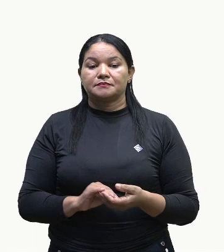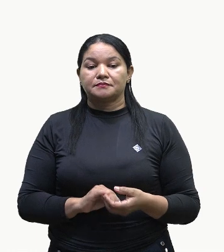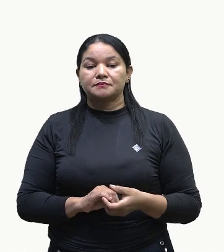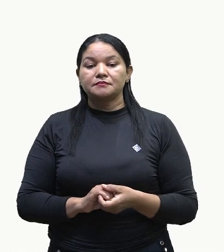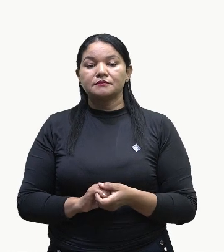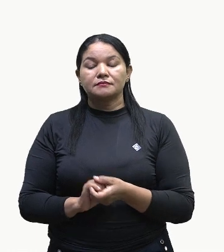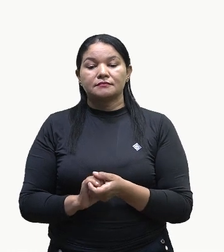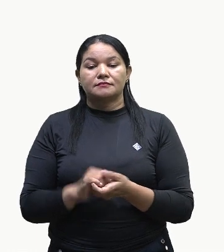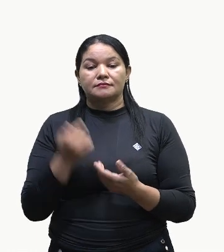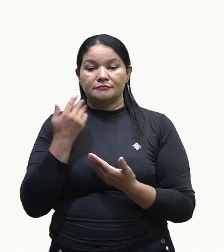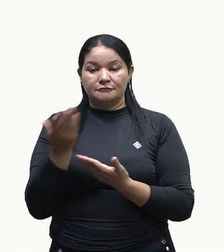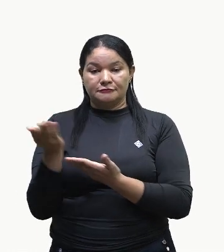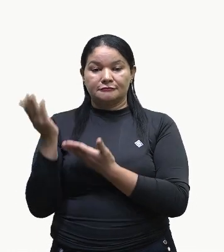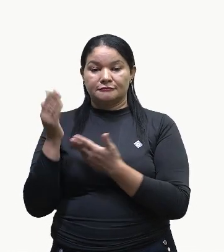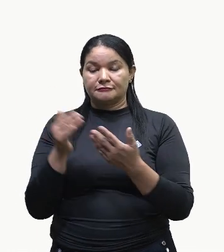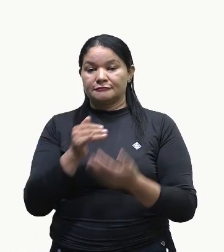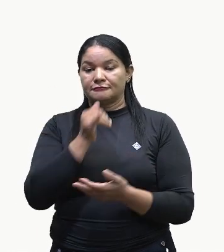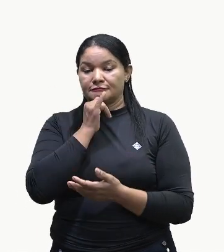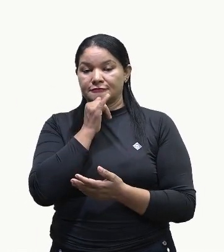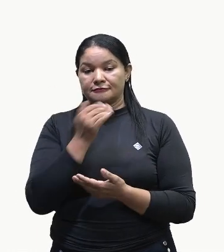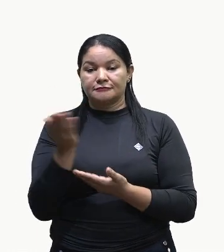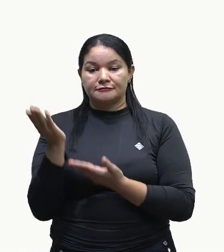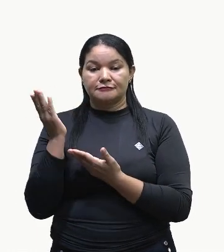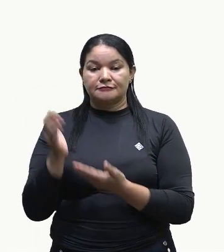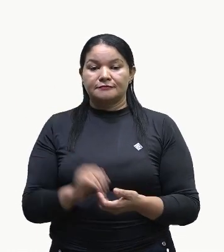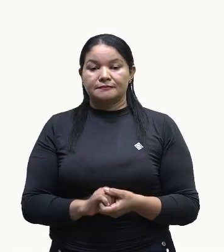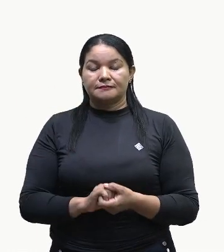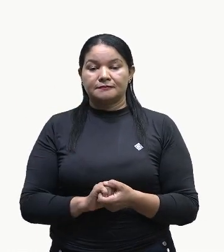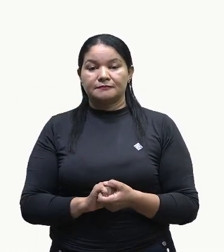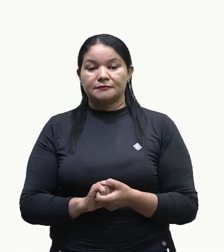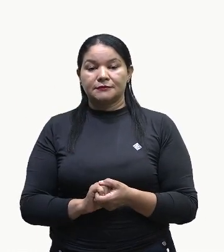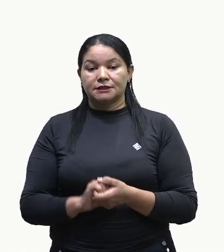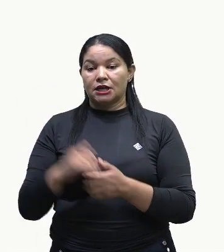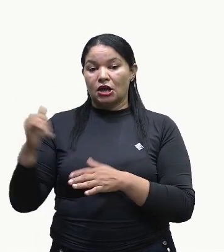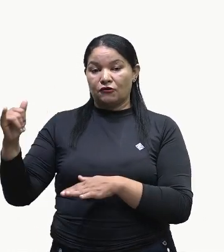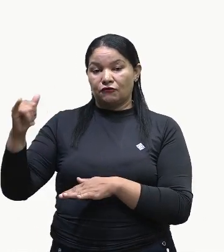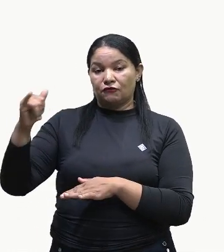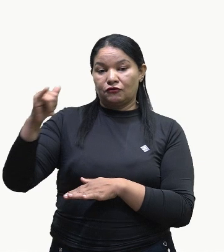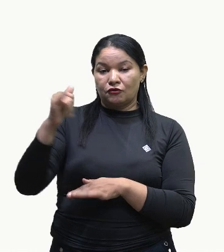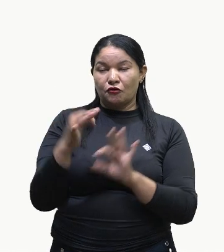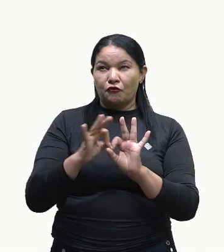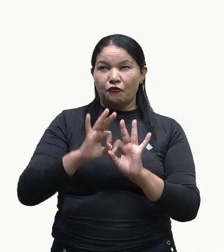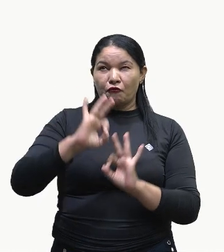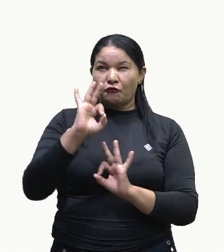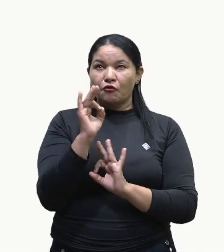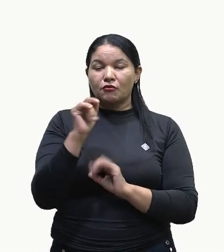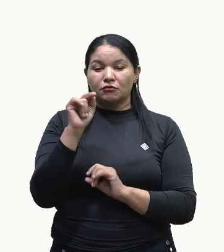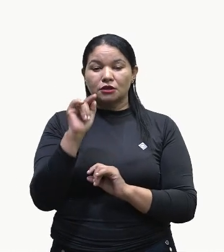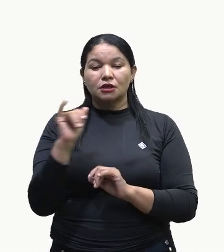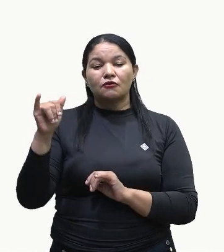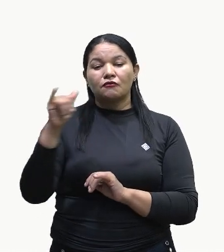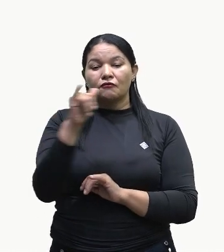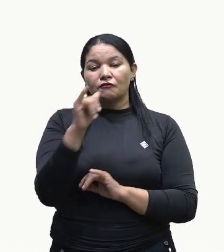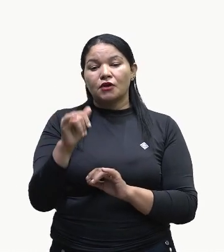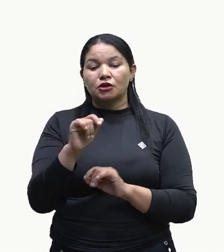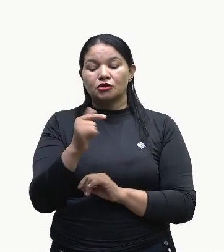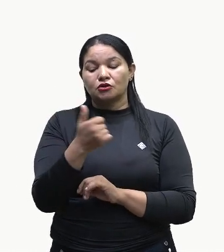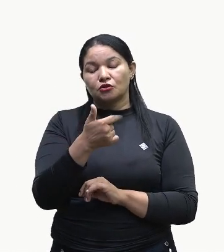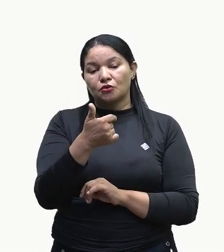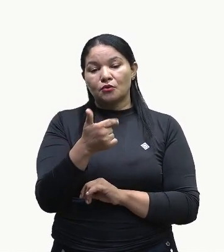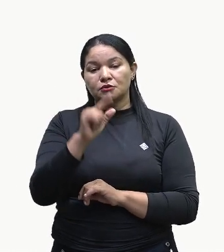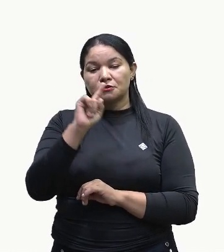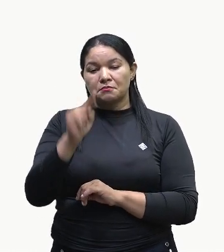está volando a 12.000 metros de altura. Então, o avião está voando a 12 mil metros de altura. E